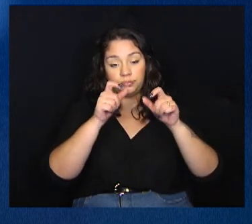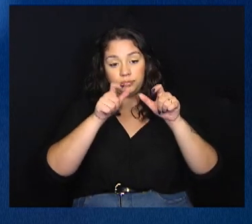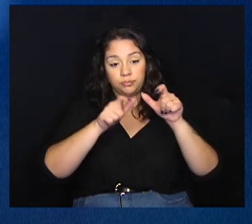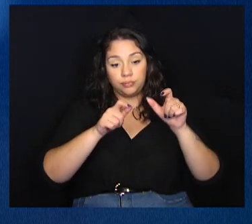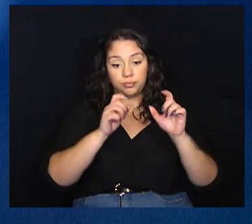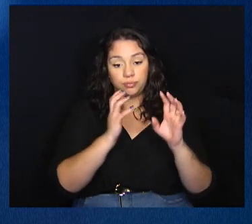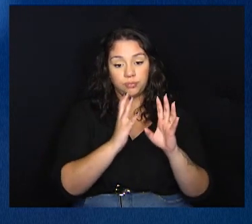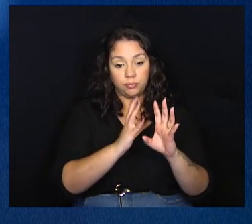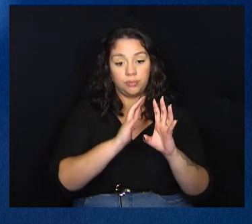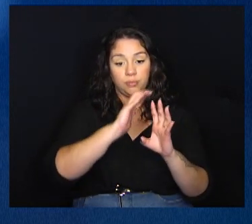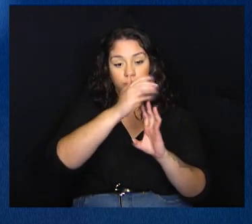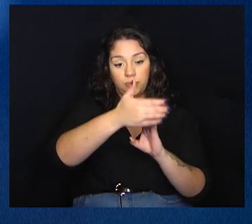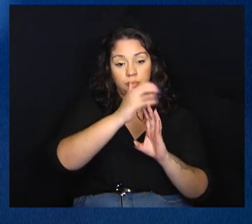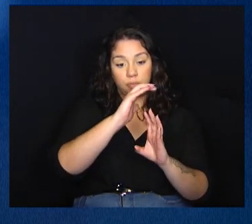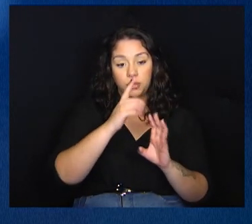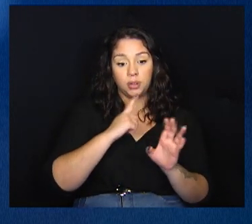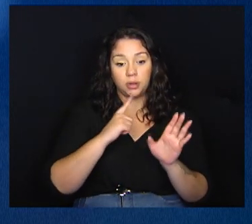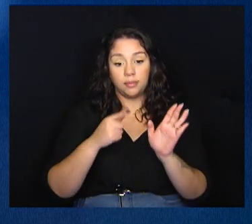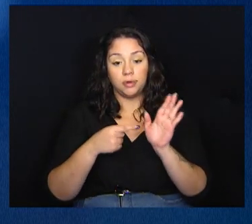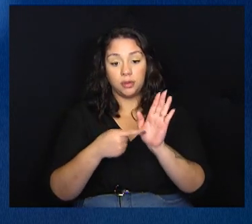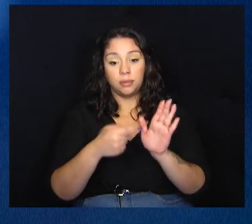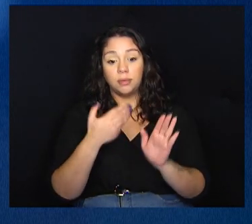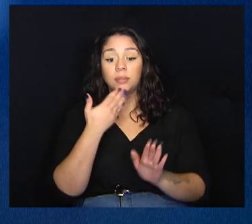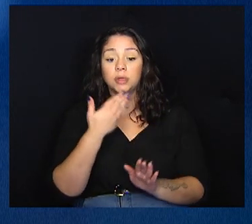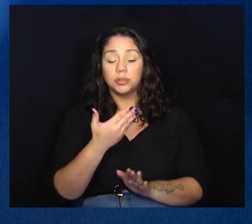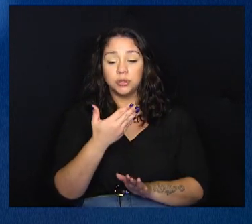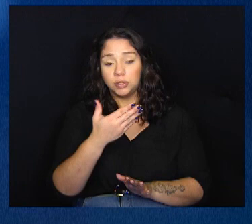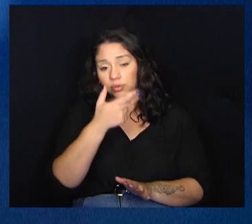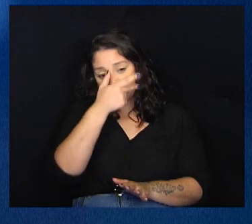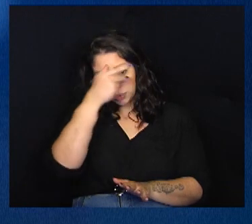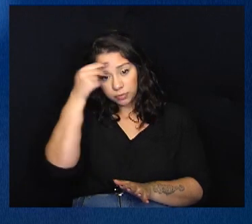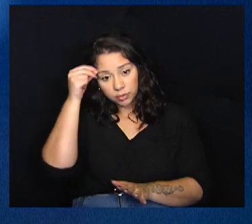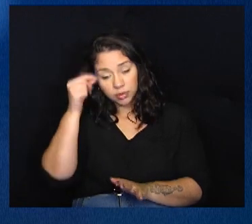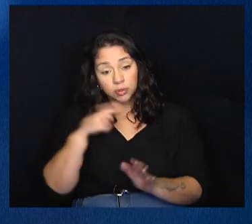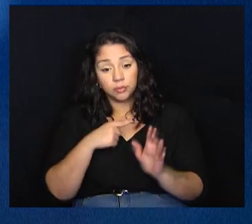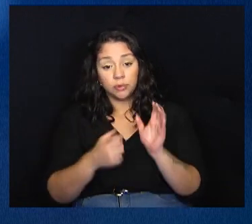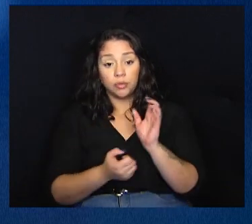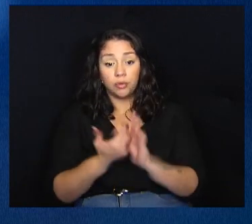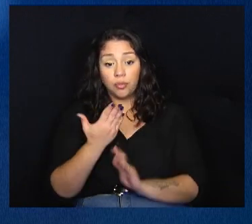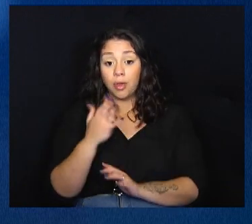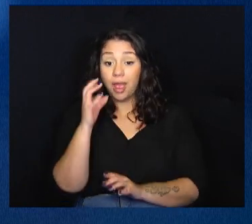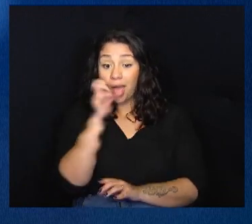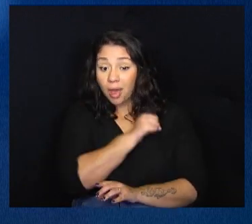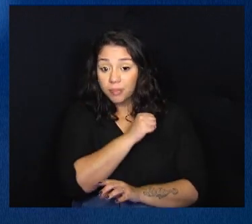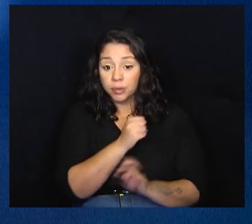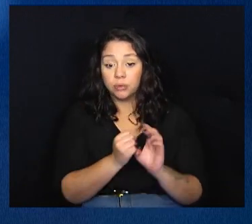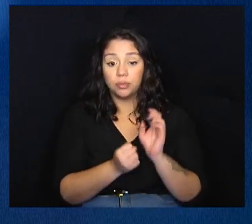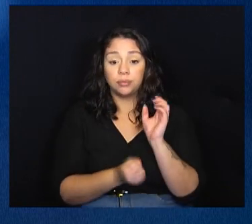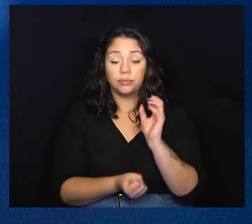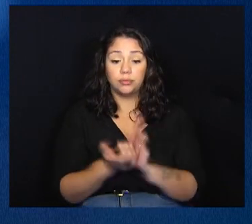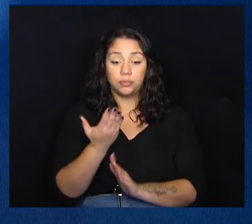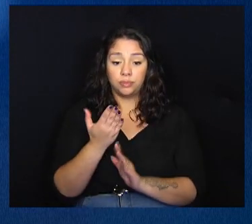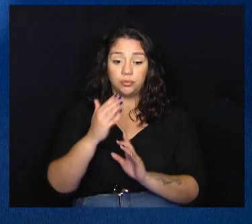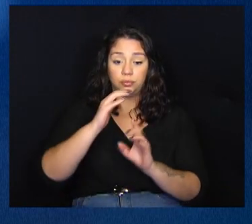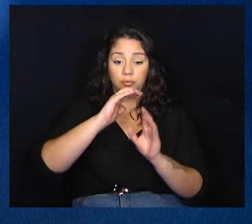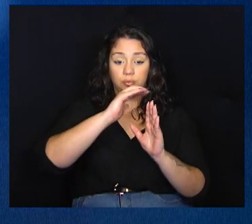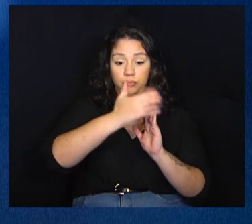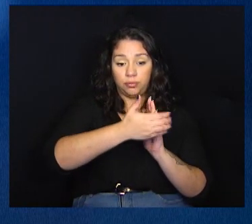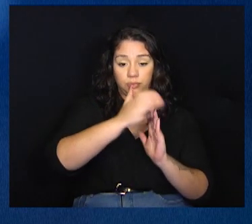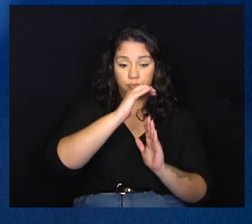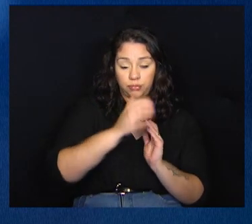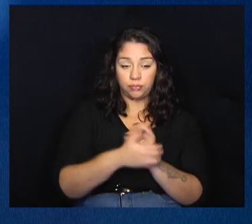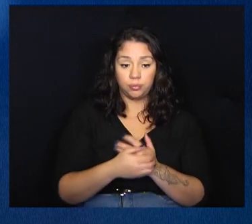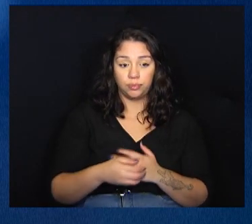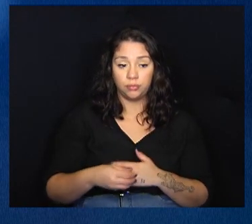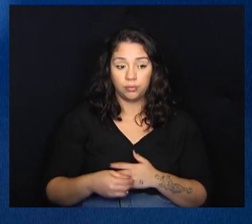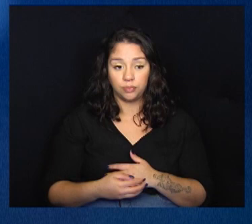uma indicação pedindo à prefeitura que providenciasse com urgência a instalação dos abrigos. No documento, o